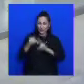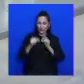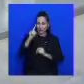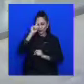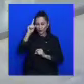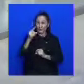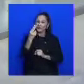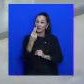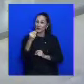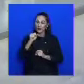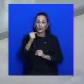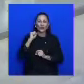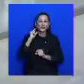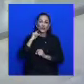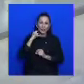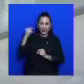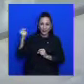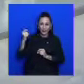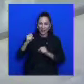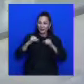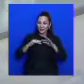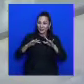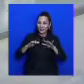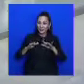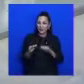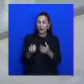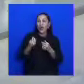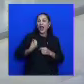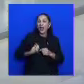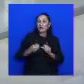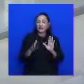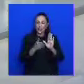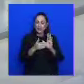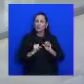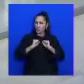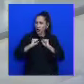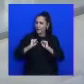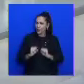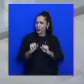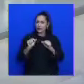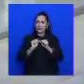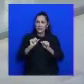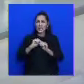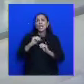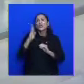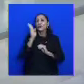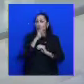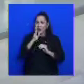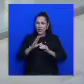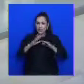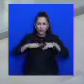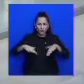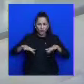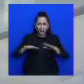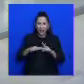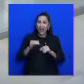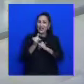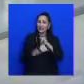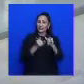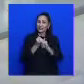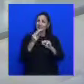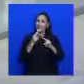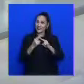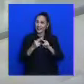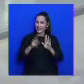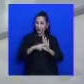de maio com transmissão ao vivo. E as apostas já podem ser realizadas em todos os canais oficiais das